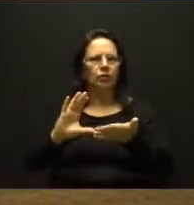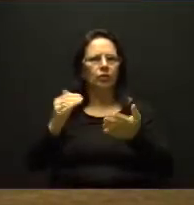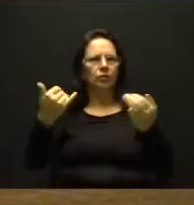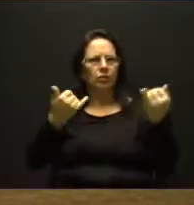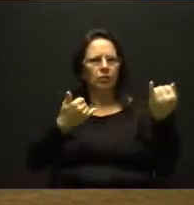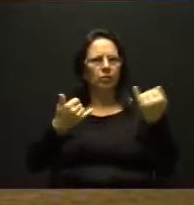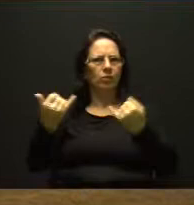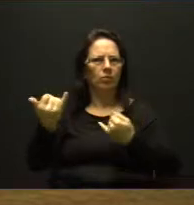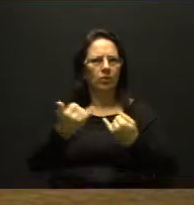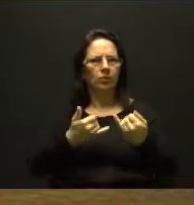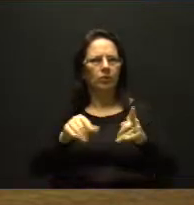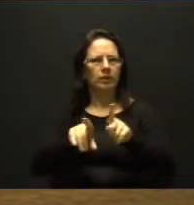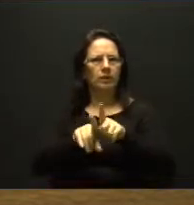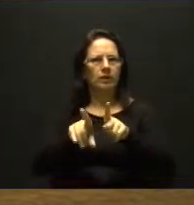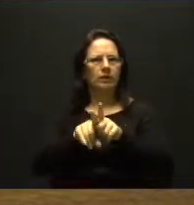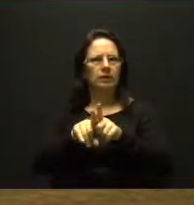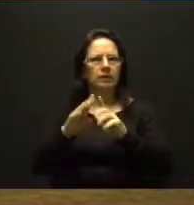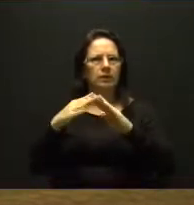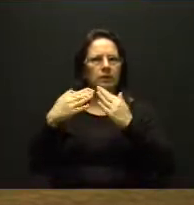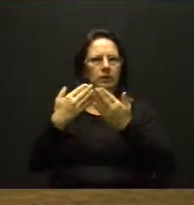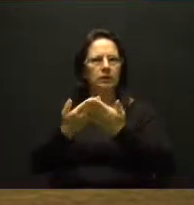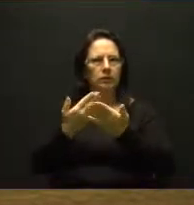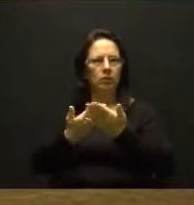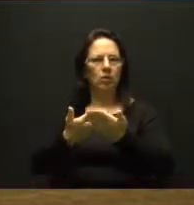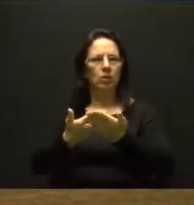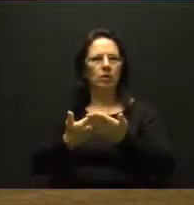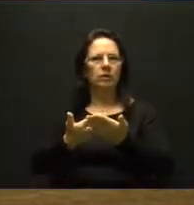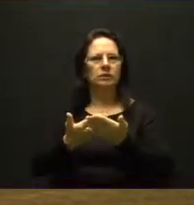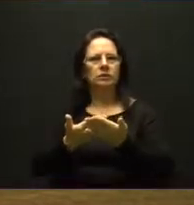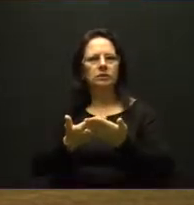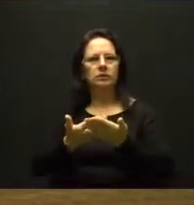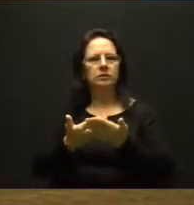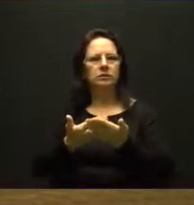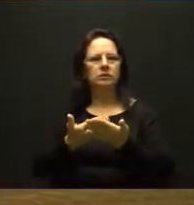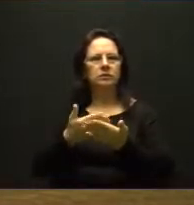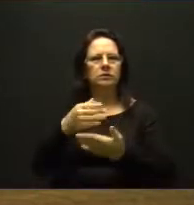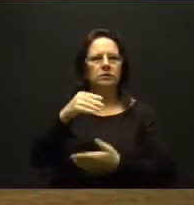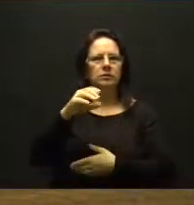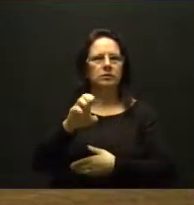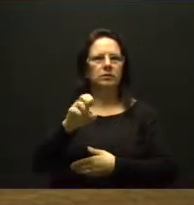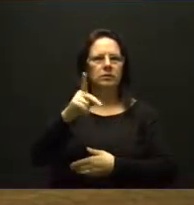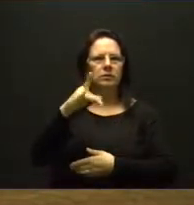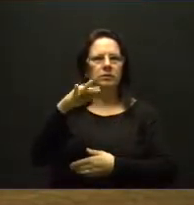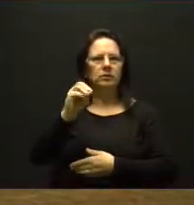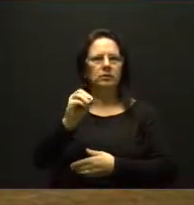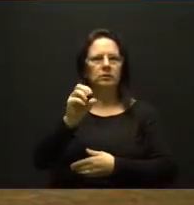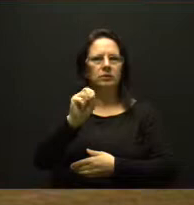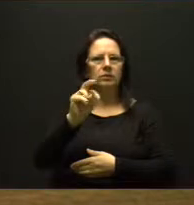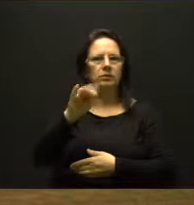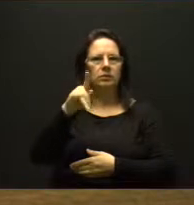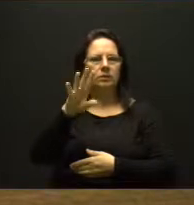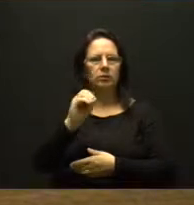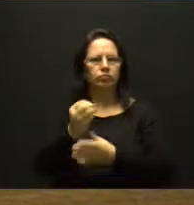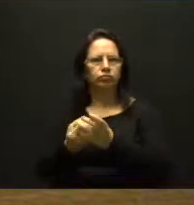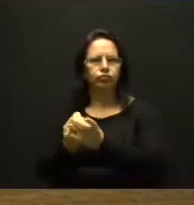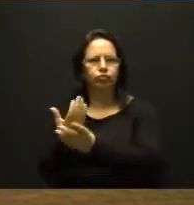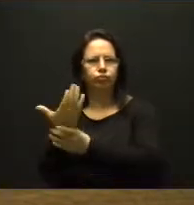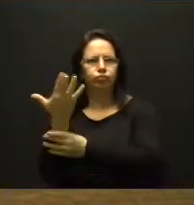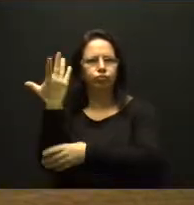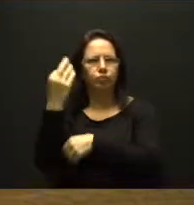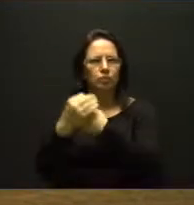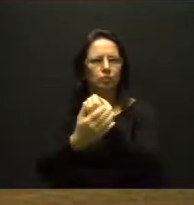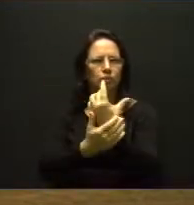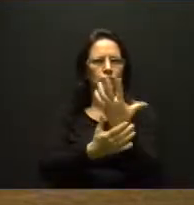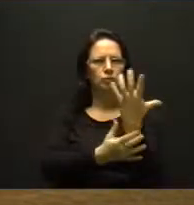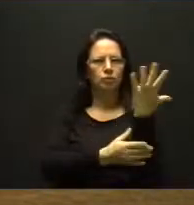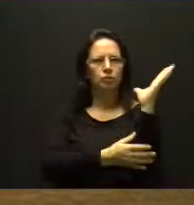do espírito santo foi matéria de tv onde o matagal está tomando conta dessa